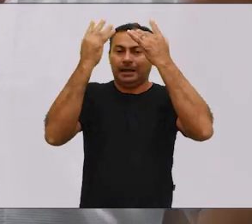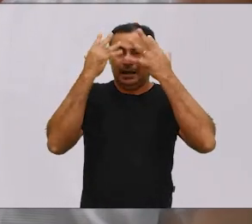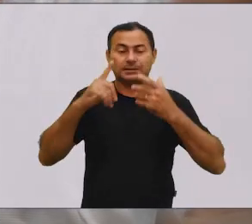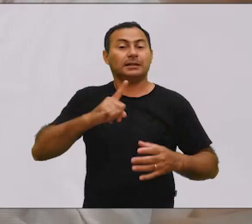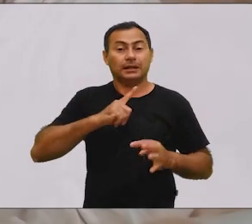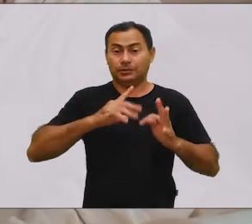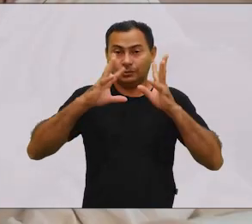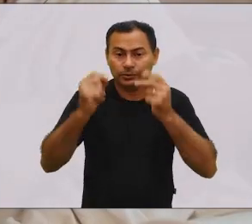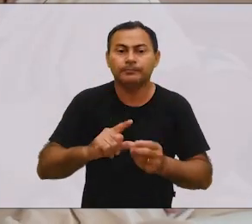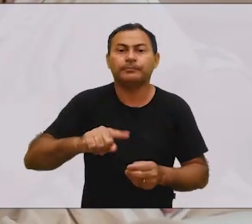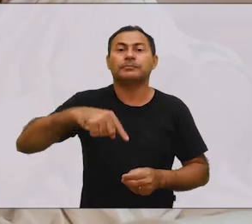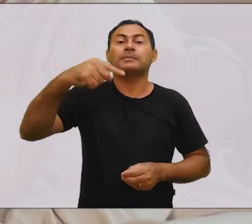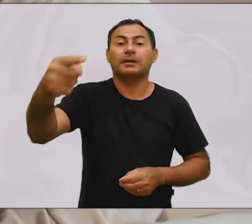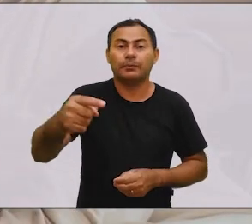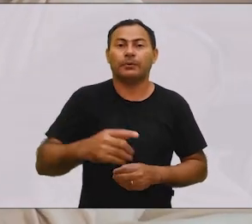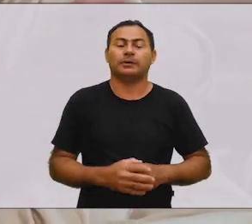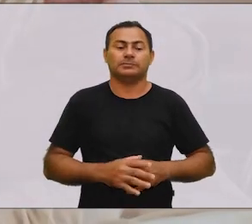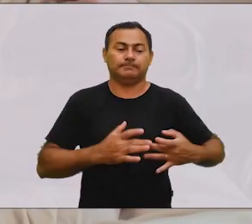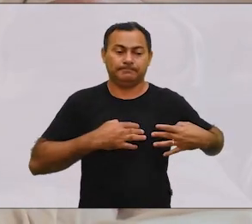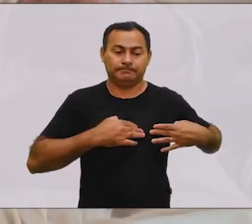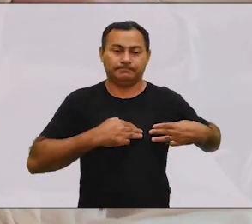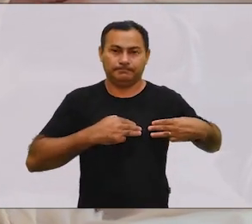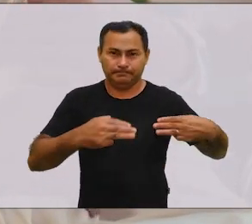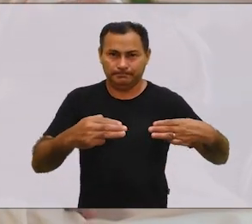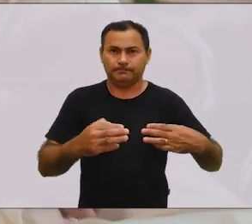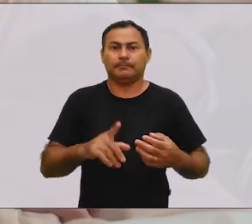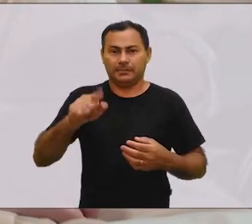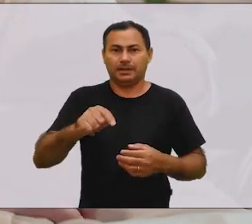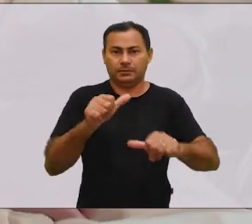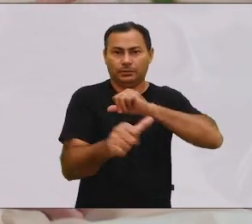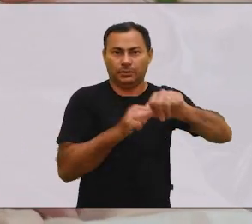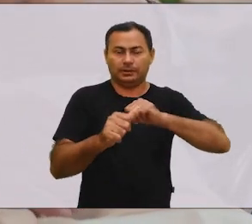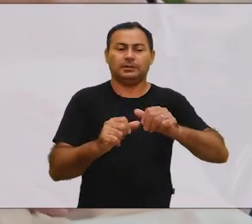têm tudo. E depois, os misericordiosos.